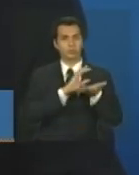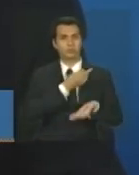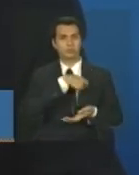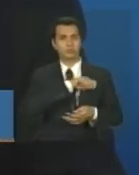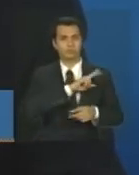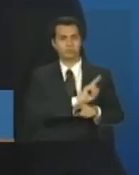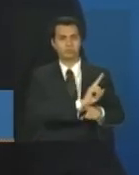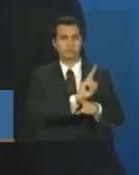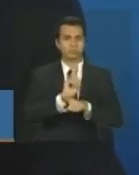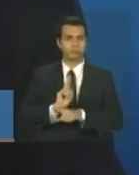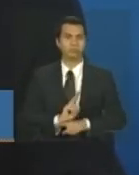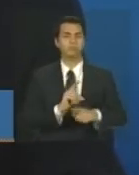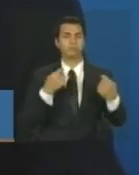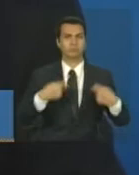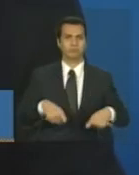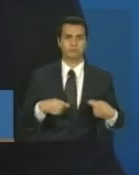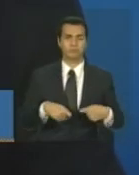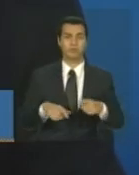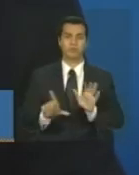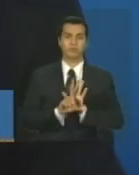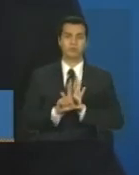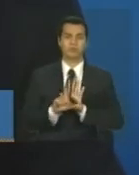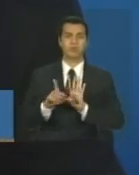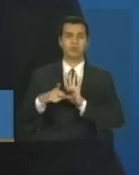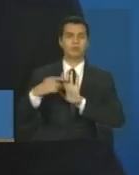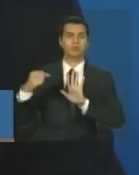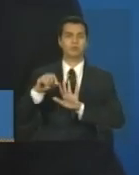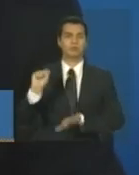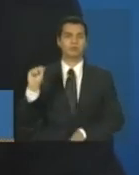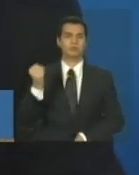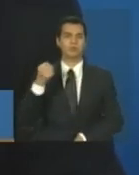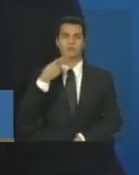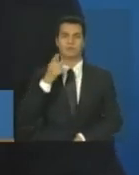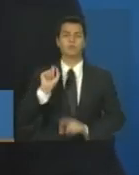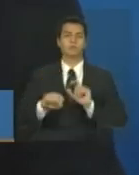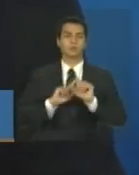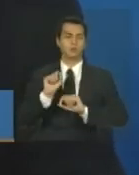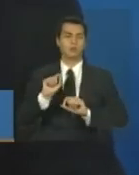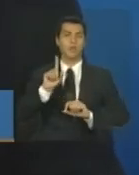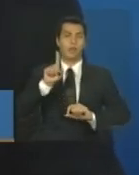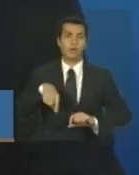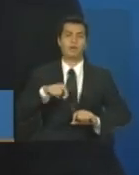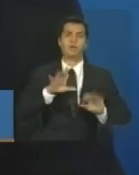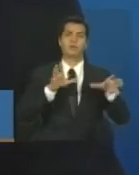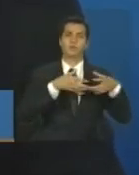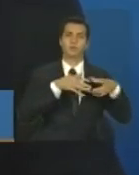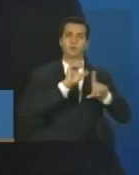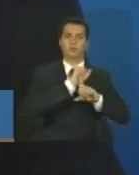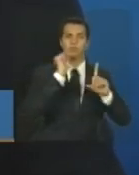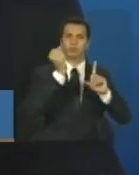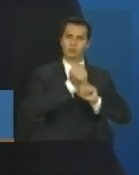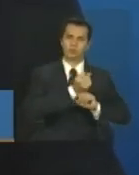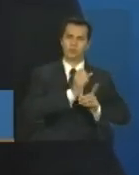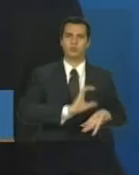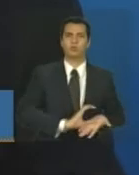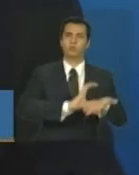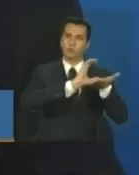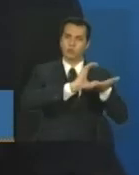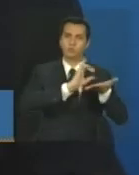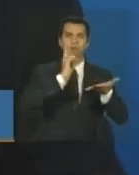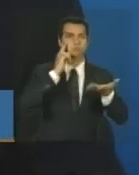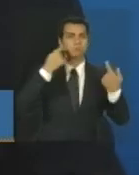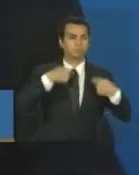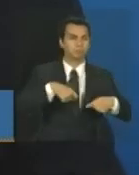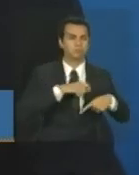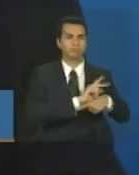ponta a lei no artigo 8º Como eu disse ela ela fala que as instâncias de controle social é que farão A análise